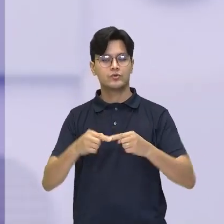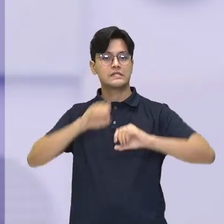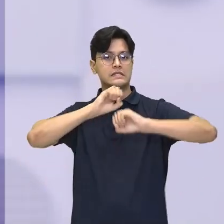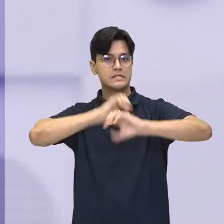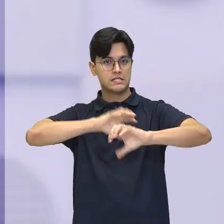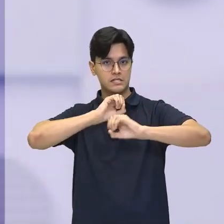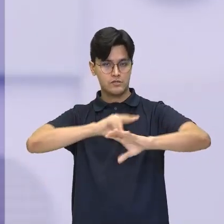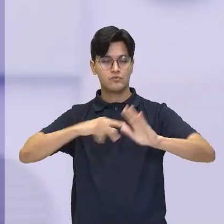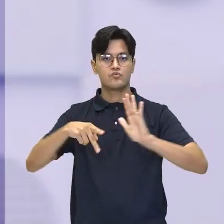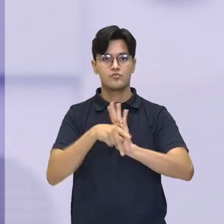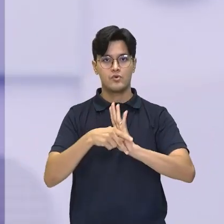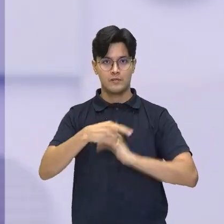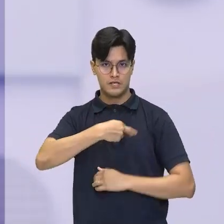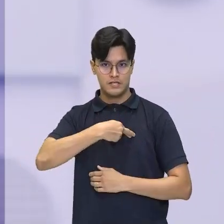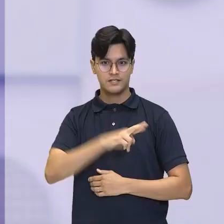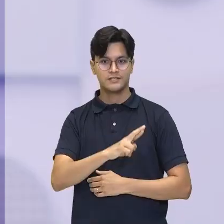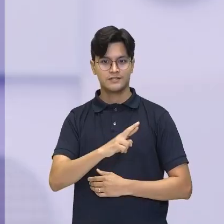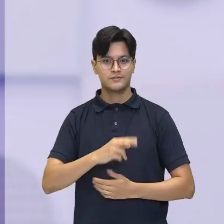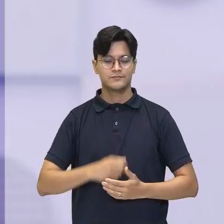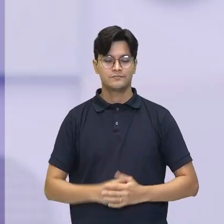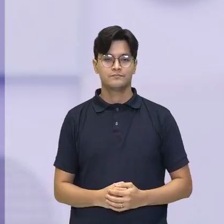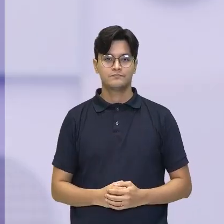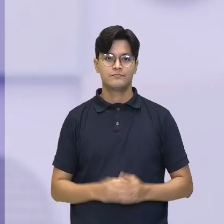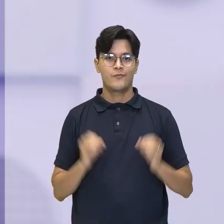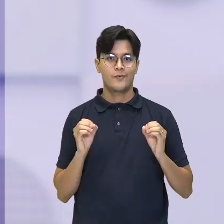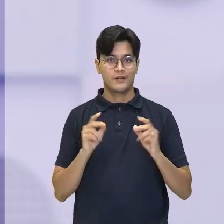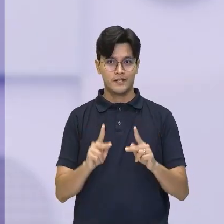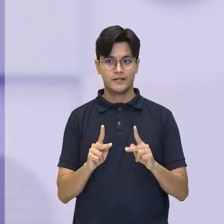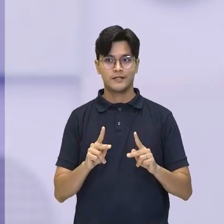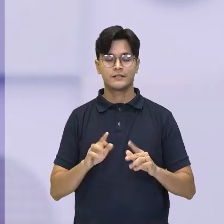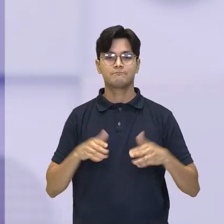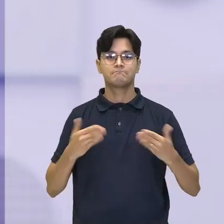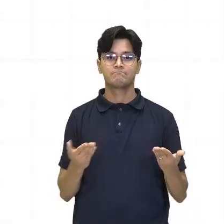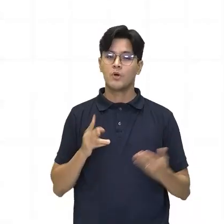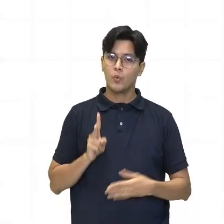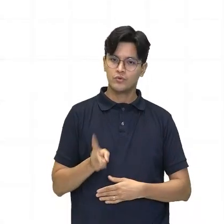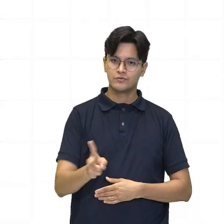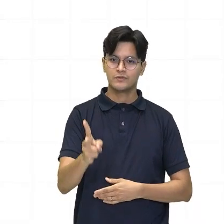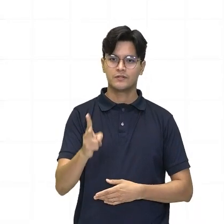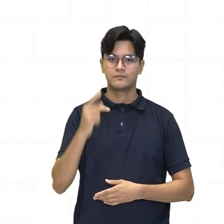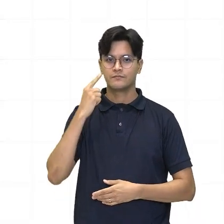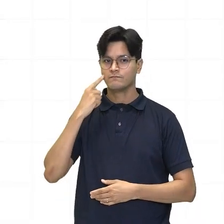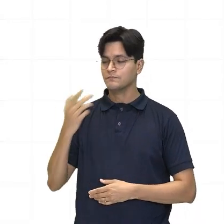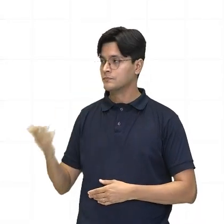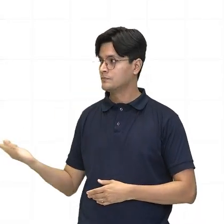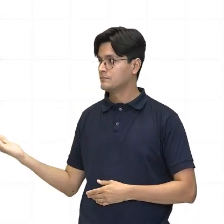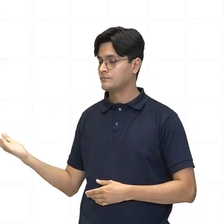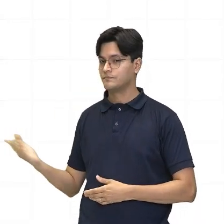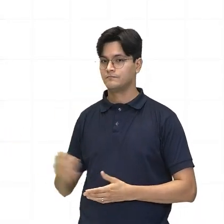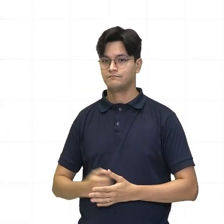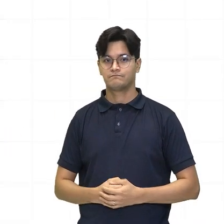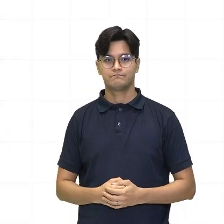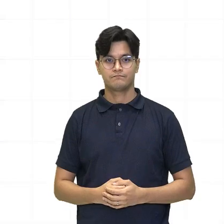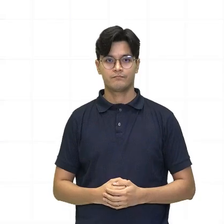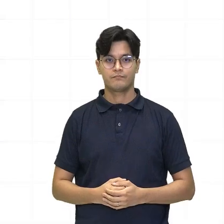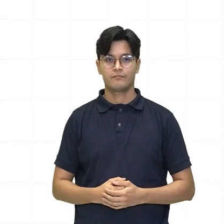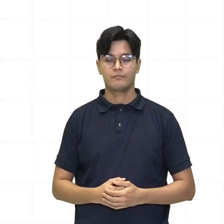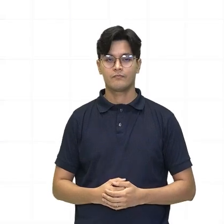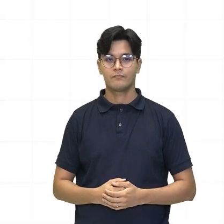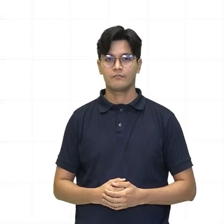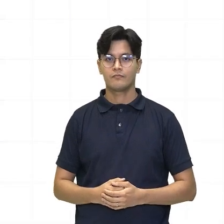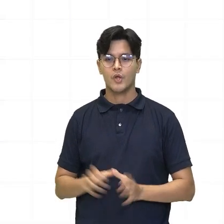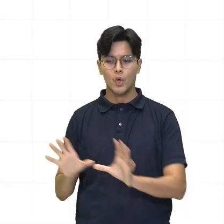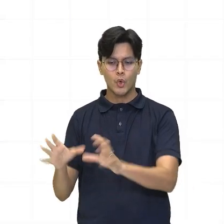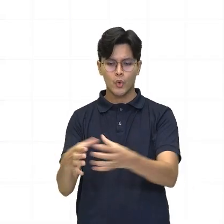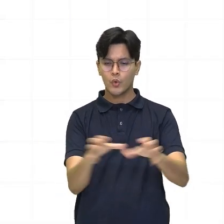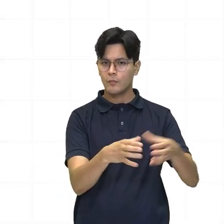prega. Ok? Vamos seguir um pouquinho mais? Muitos grupos religiosos